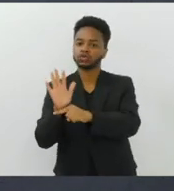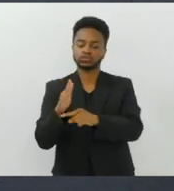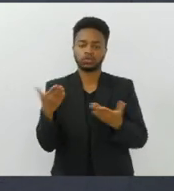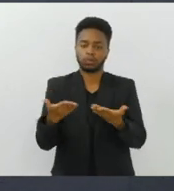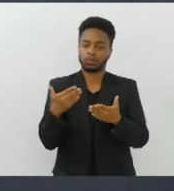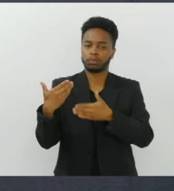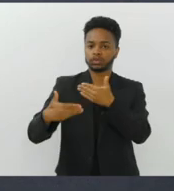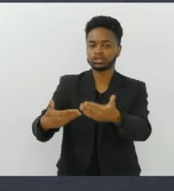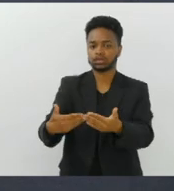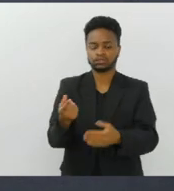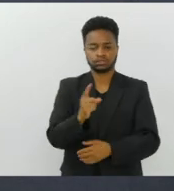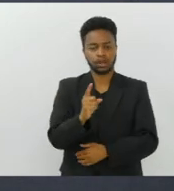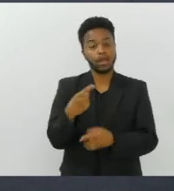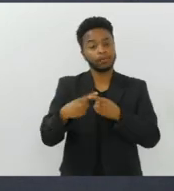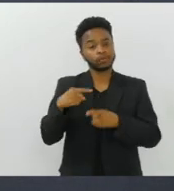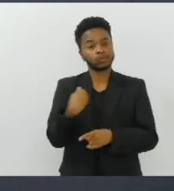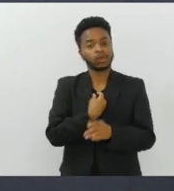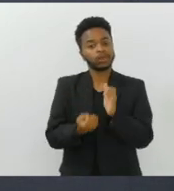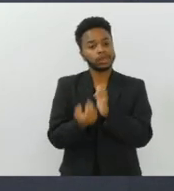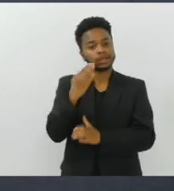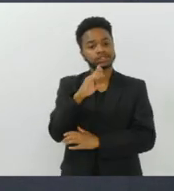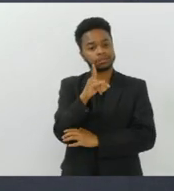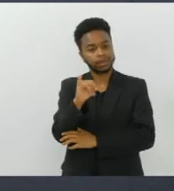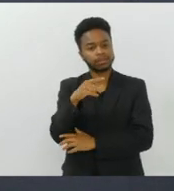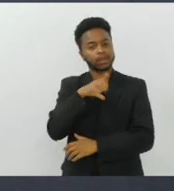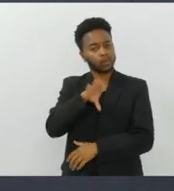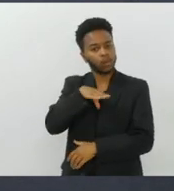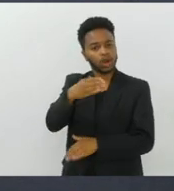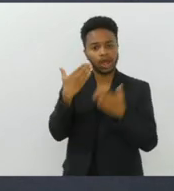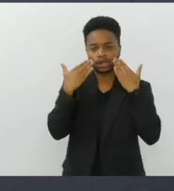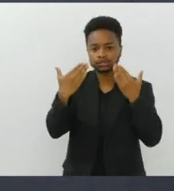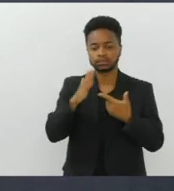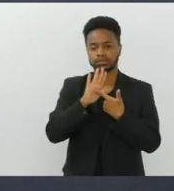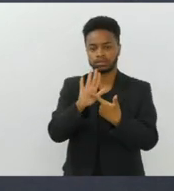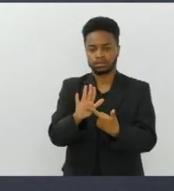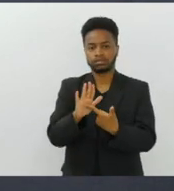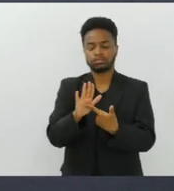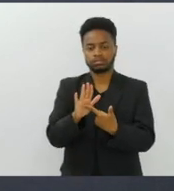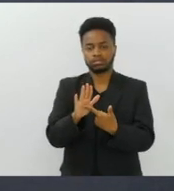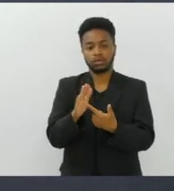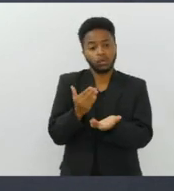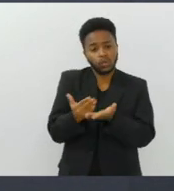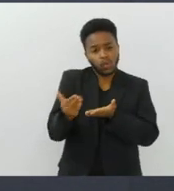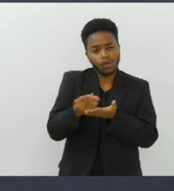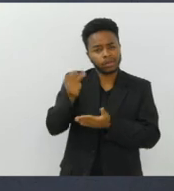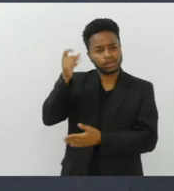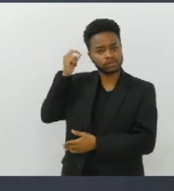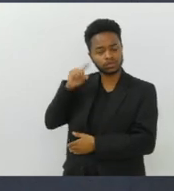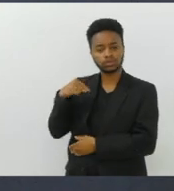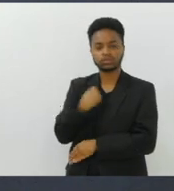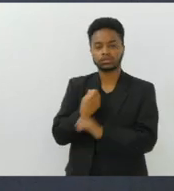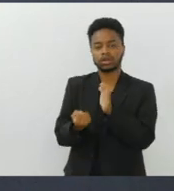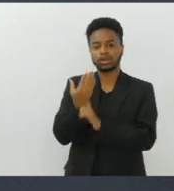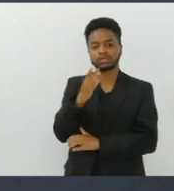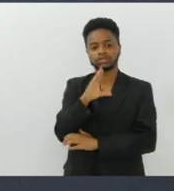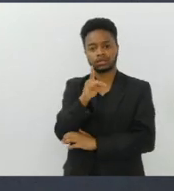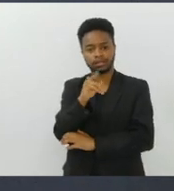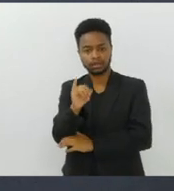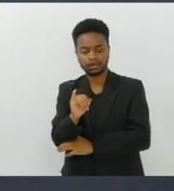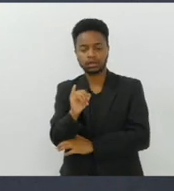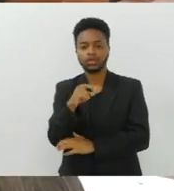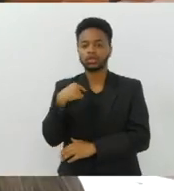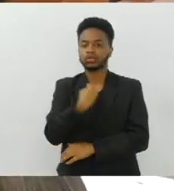processo. Essa instalação da CPI foi corajosa. Desde o início, quando nós colocamos essa CPI no ar,